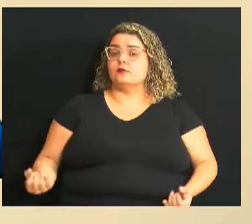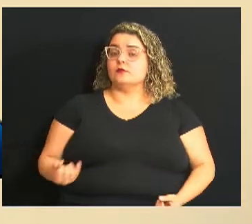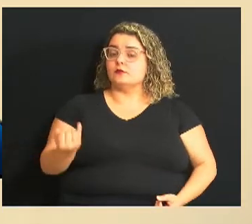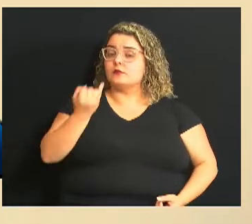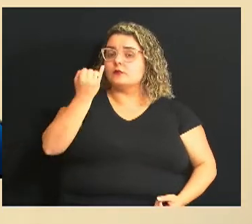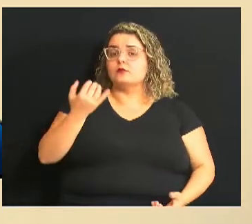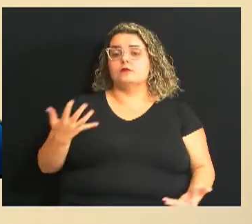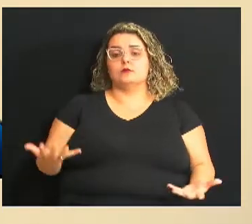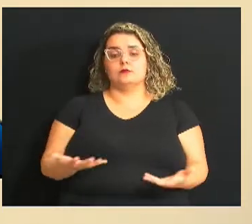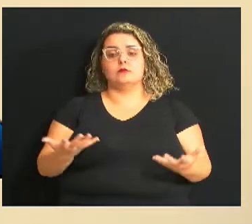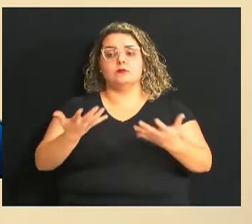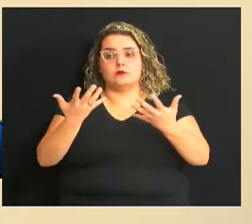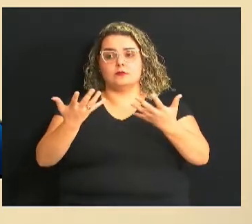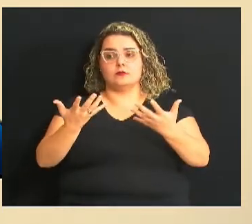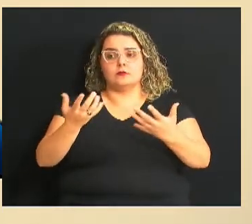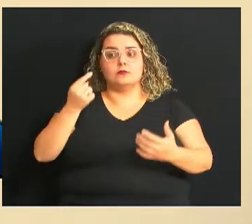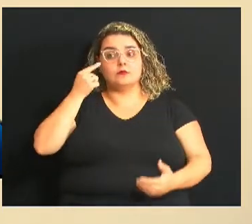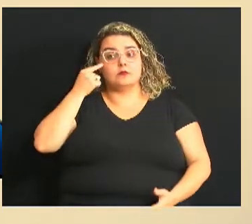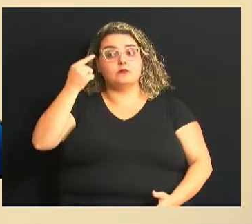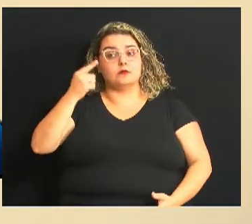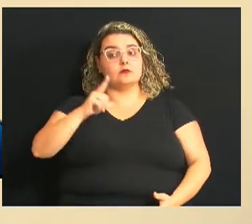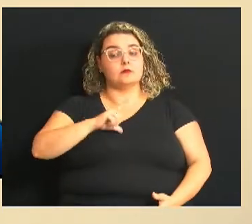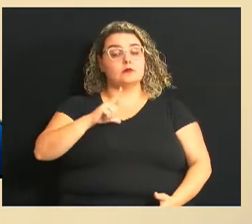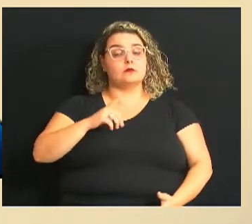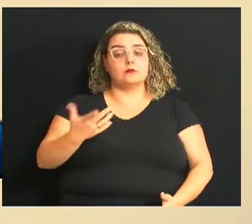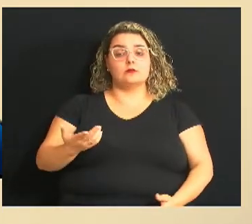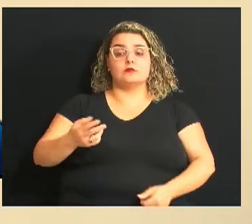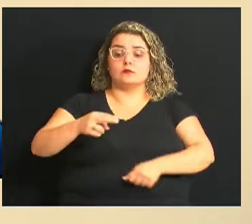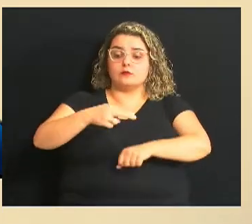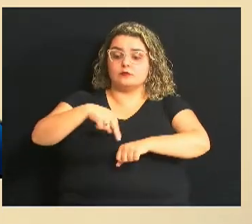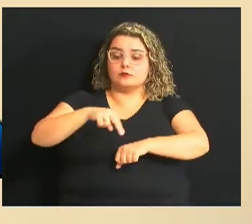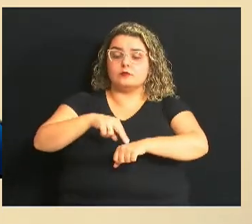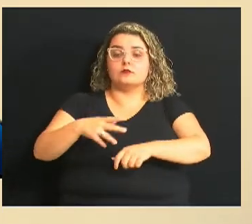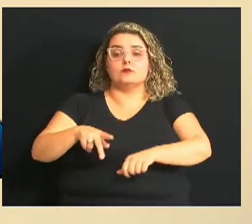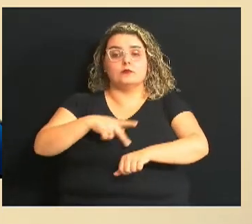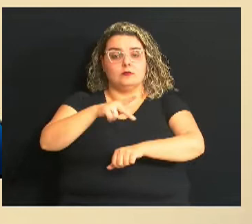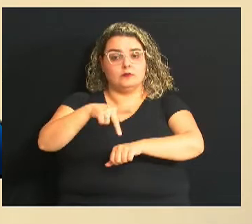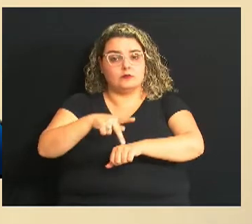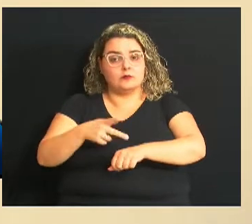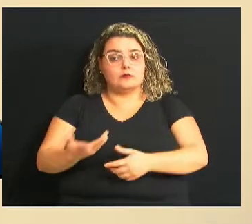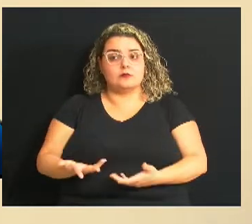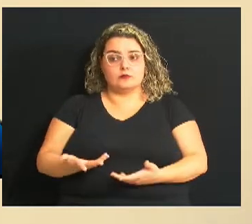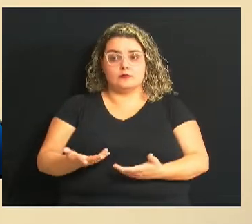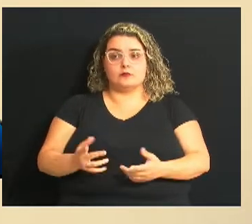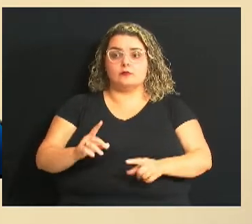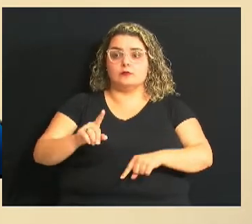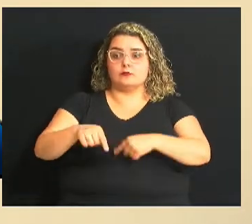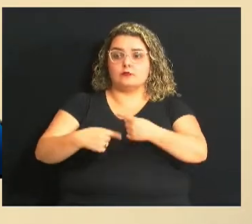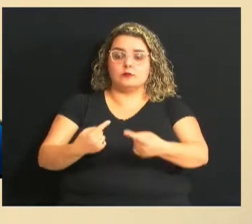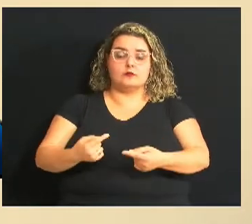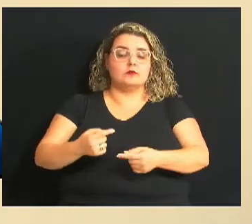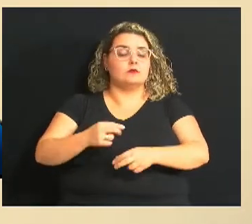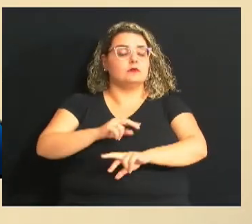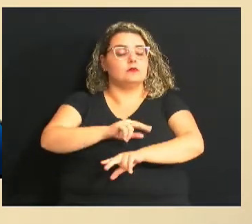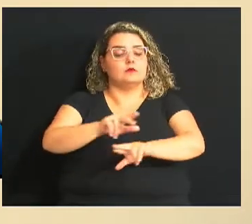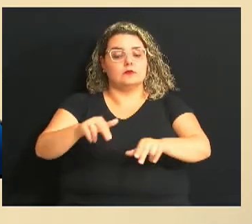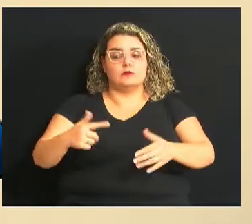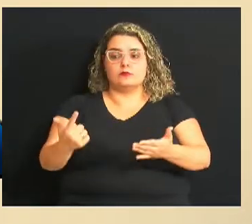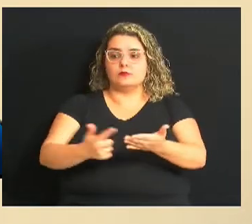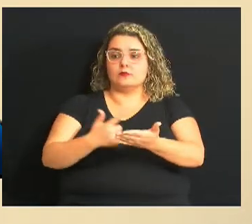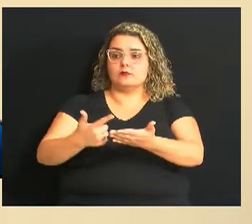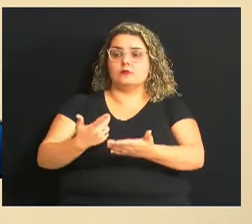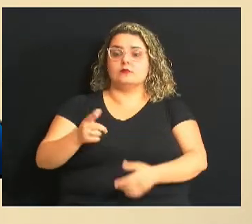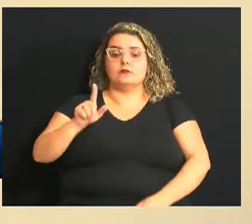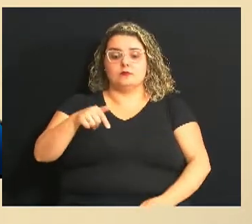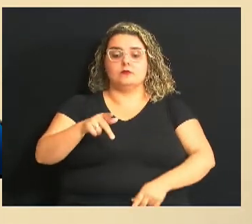né, para a ideia que nós temos hoje de nação, de país. Entre as suas obras se destaca muito a obra O Povo